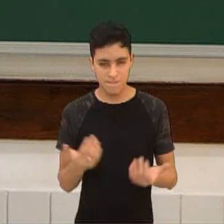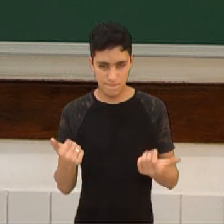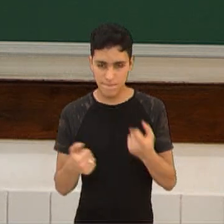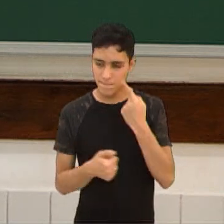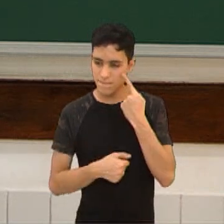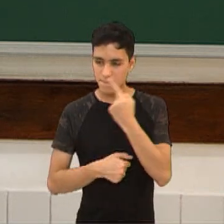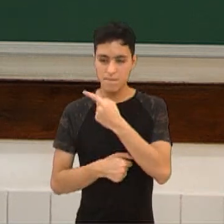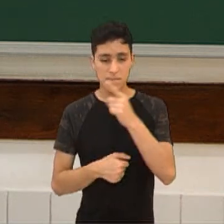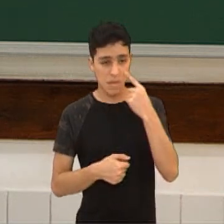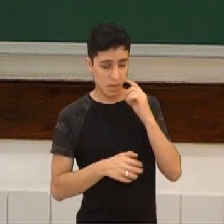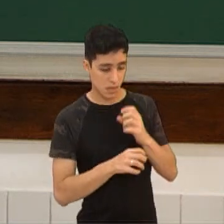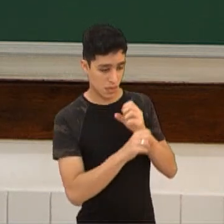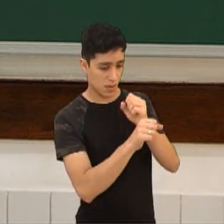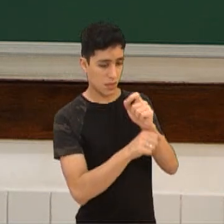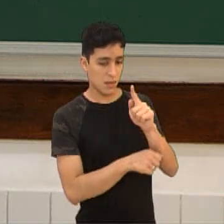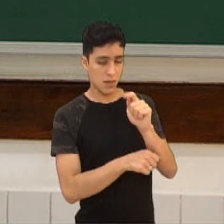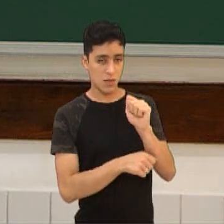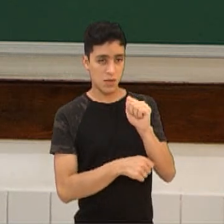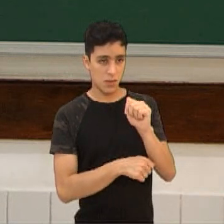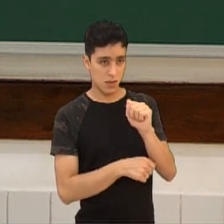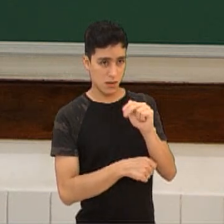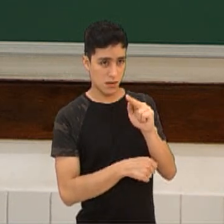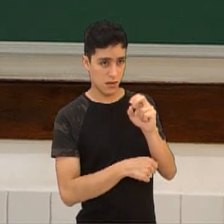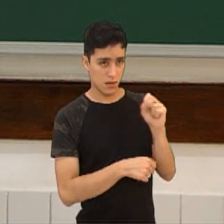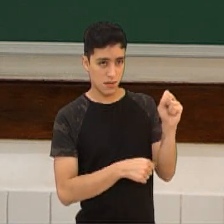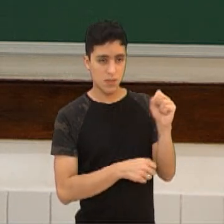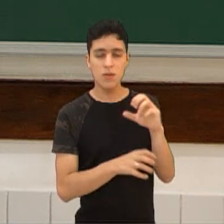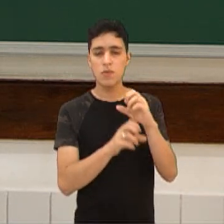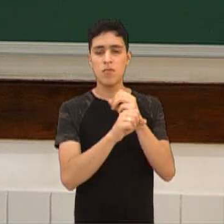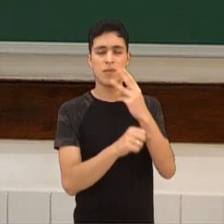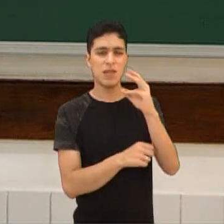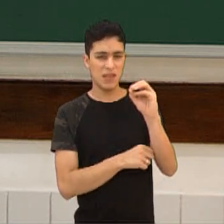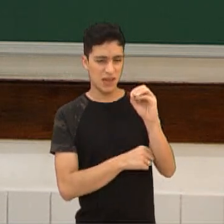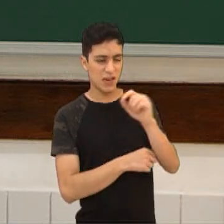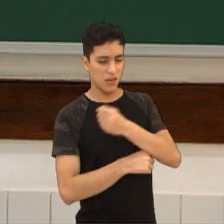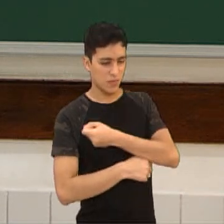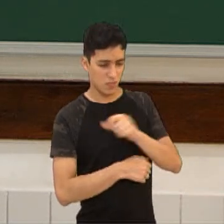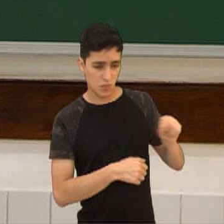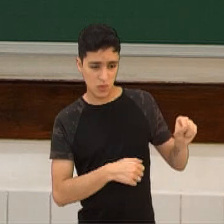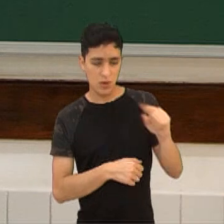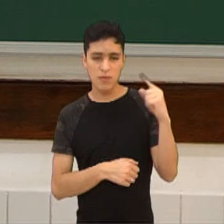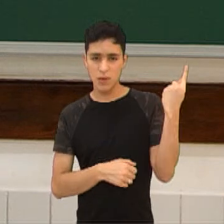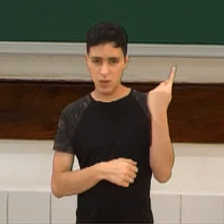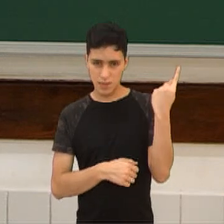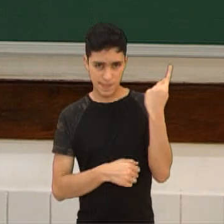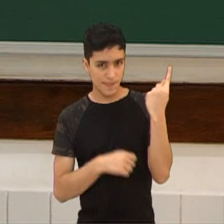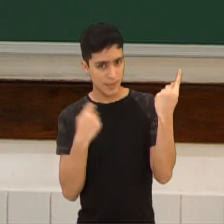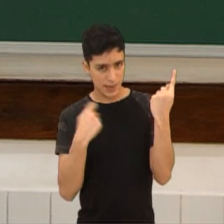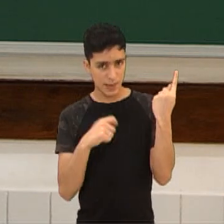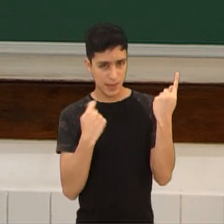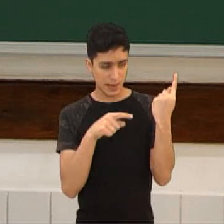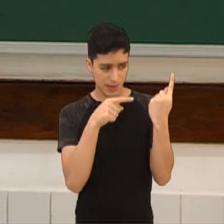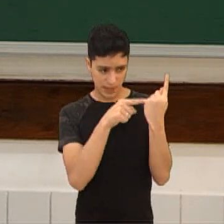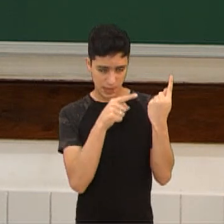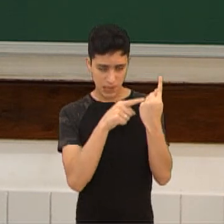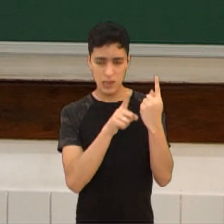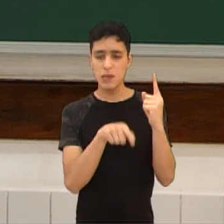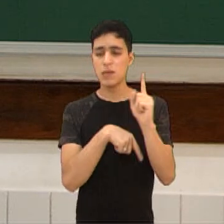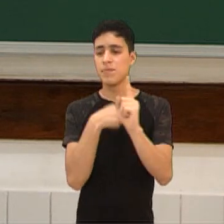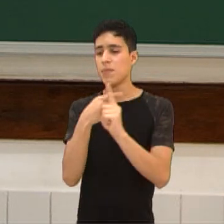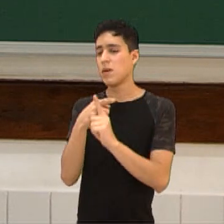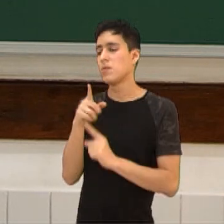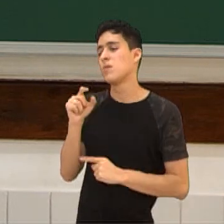Olha só, para a soma de Gauss, a soma dos 30 termos, eu vou precisar do primeiro termo, que eu já tenho, e vou precisar